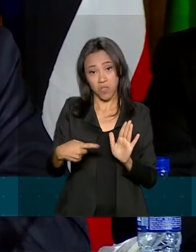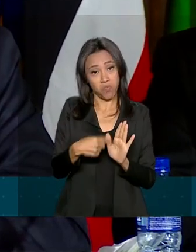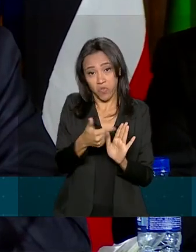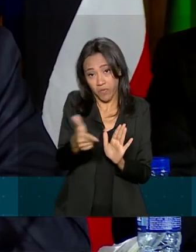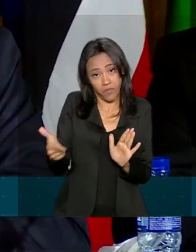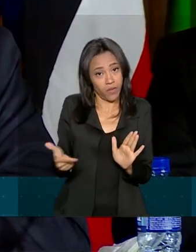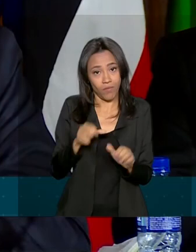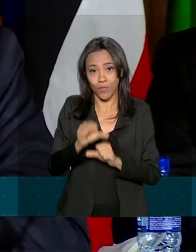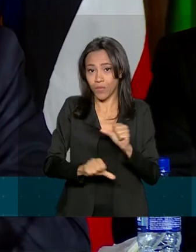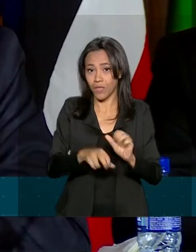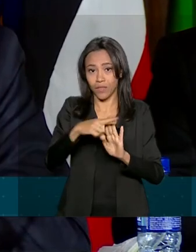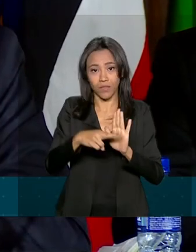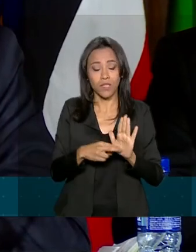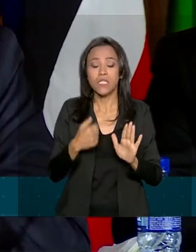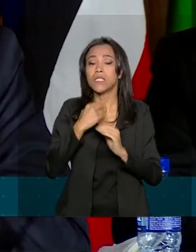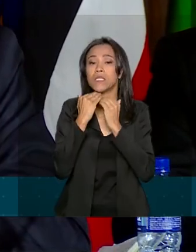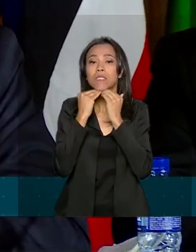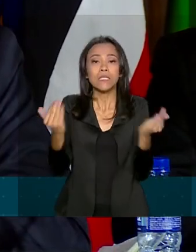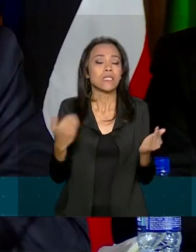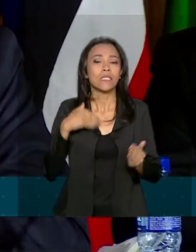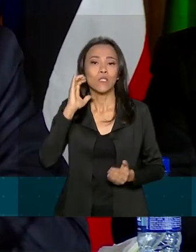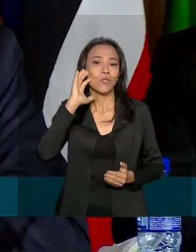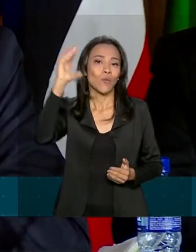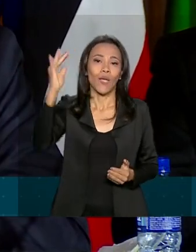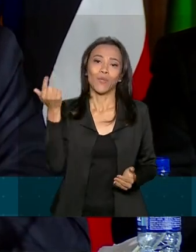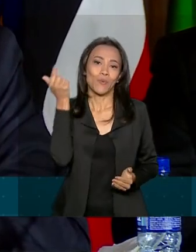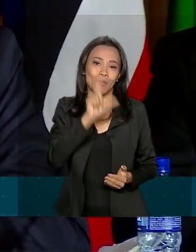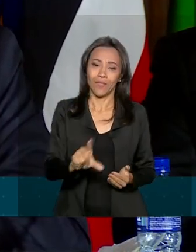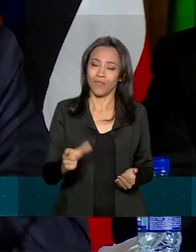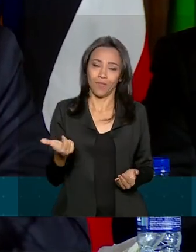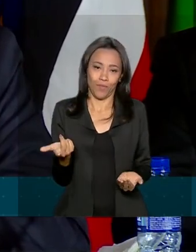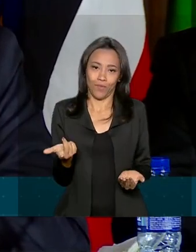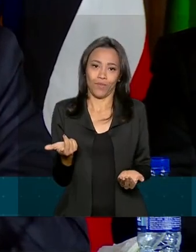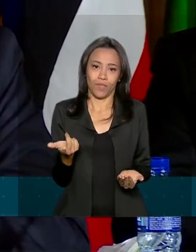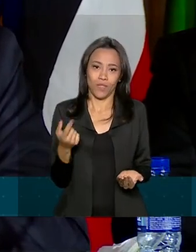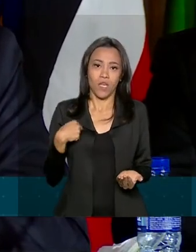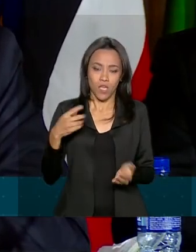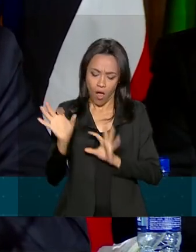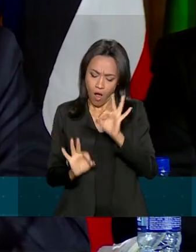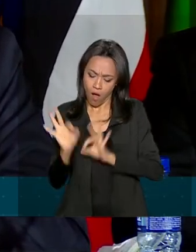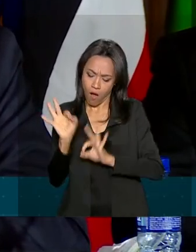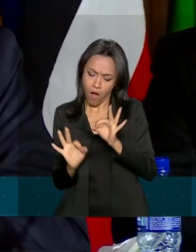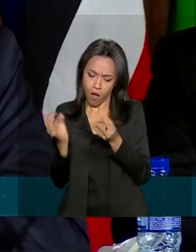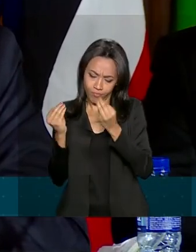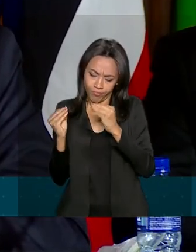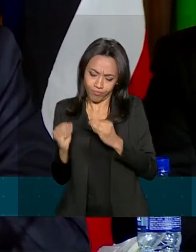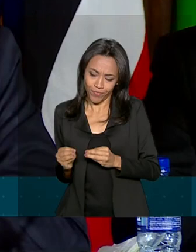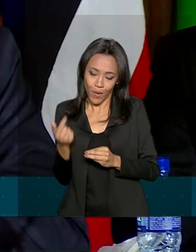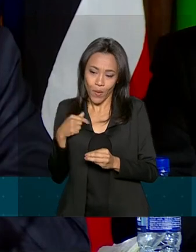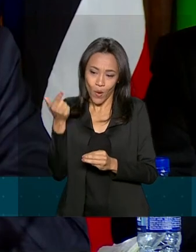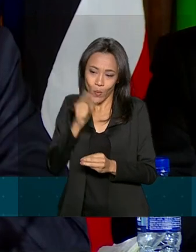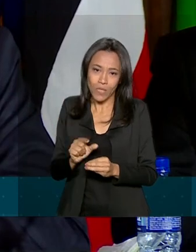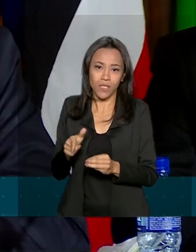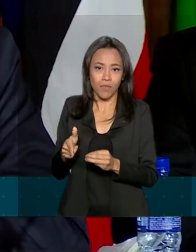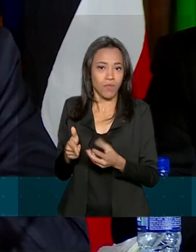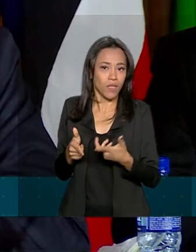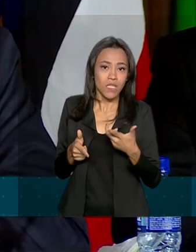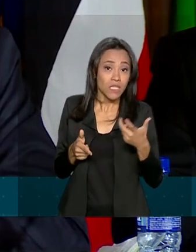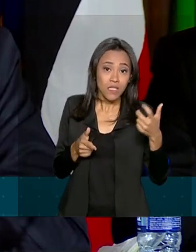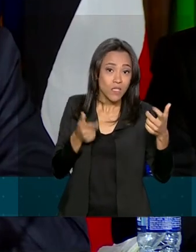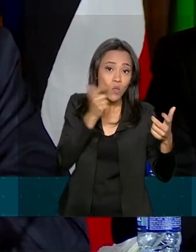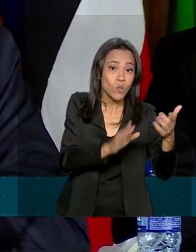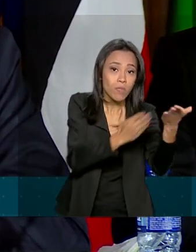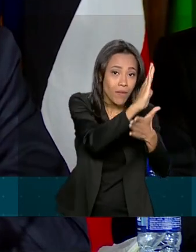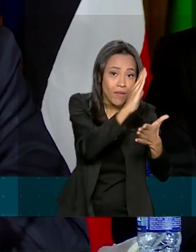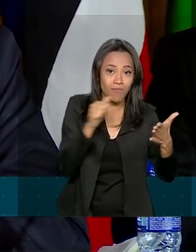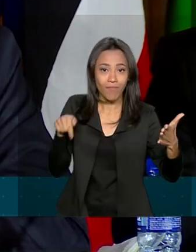podemos sonhar em botar em prática parte do que nós estamos acertando aqui nesse momento. Faz justiça a reforma da